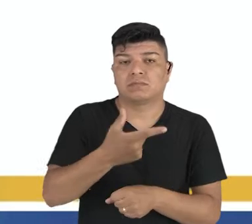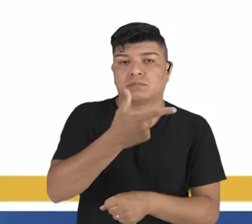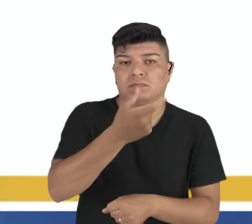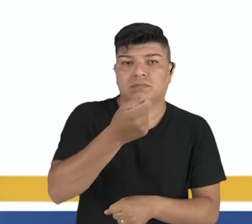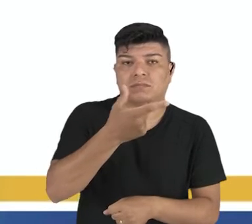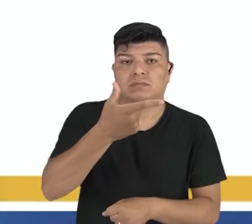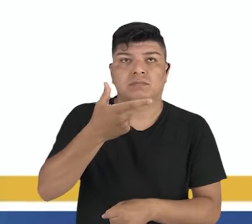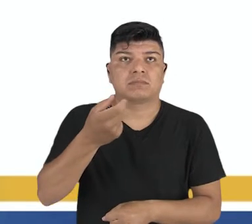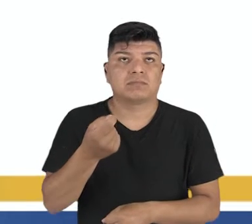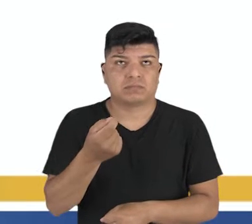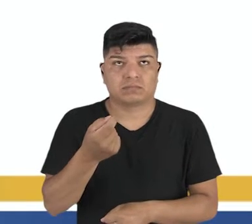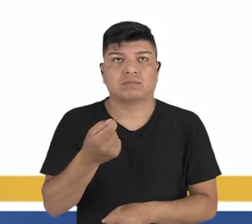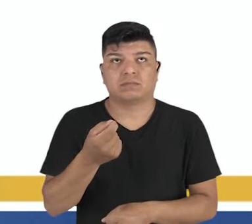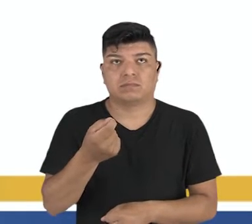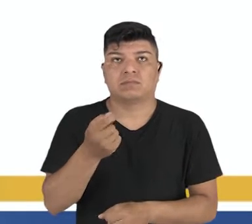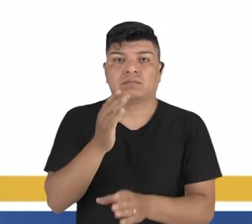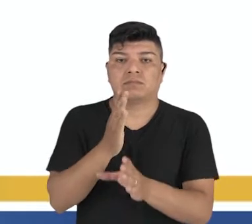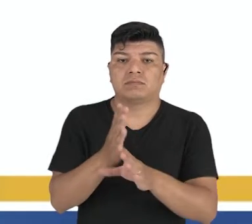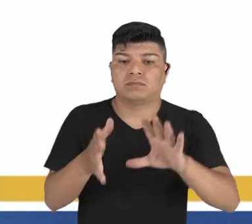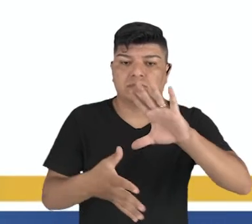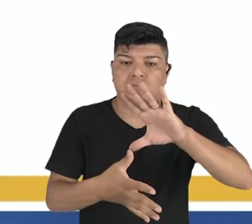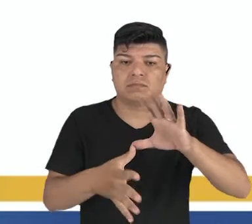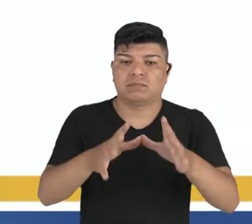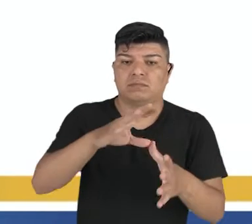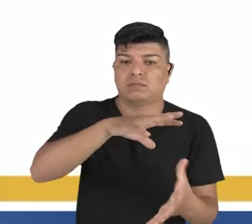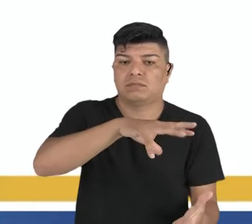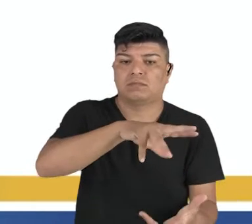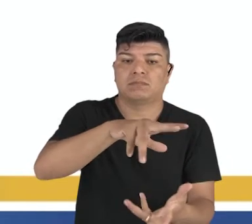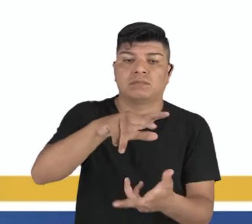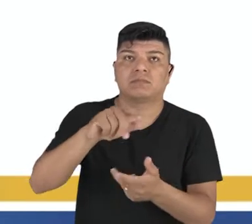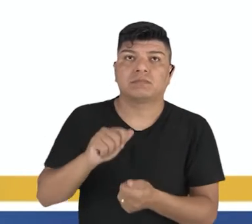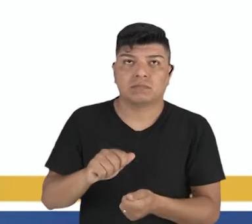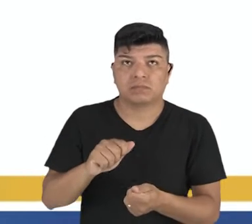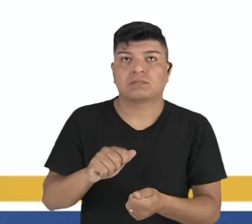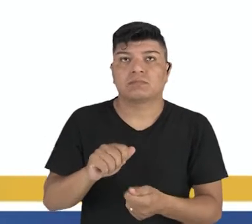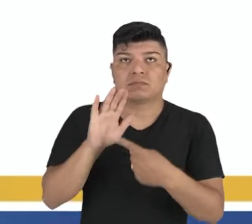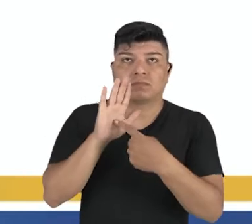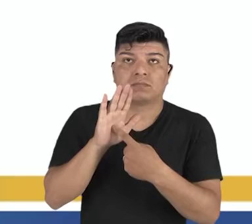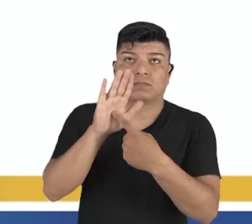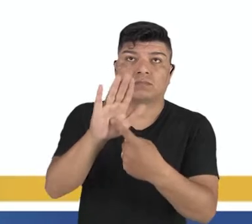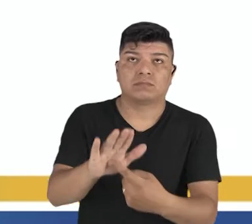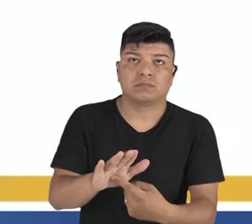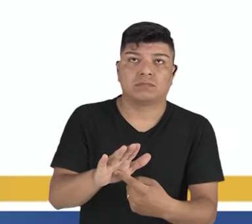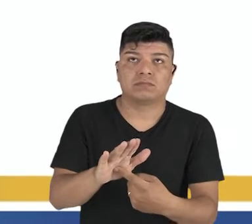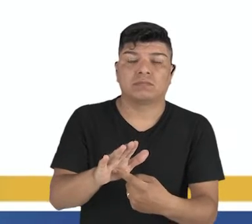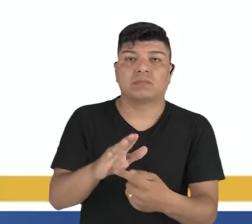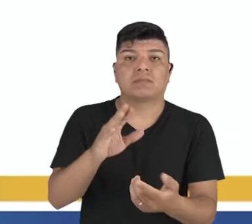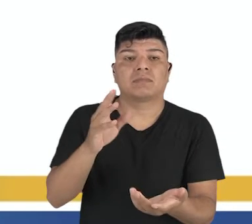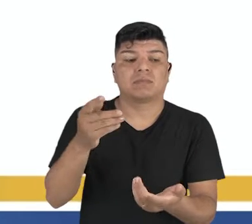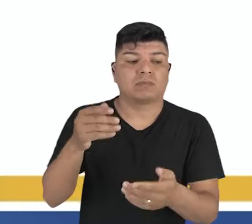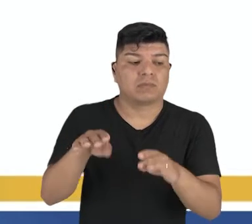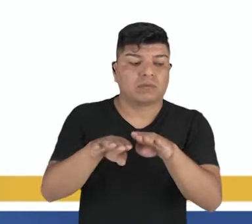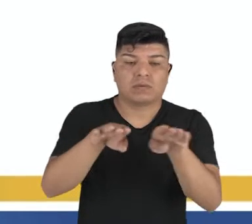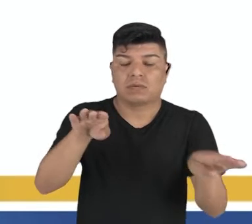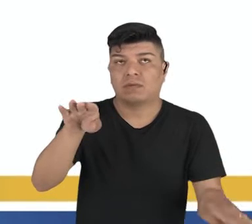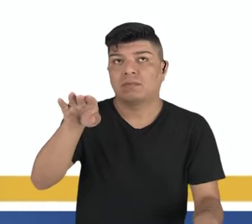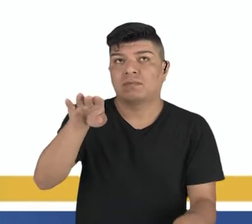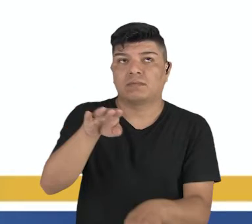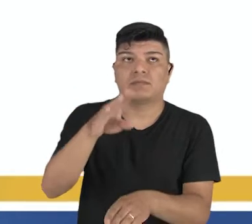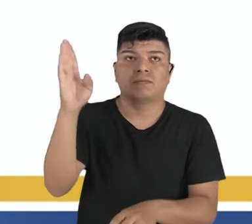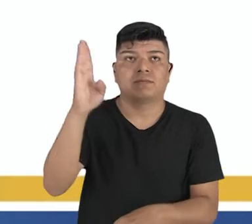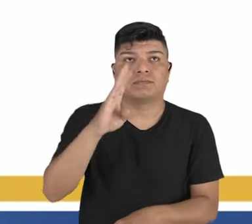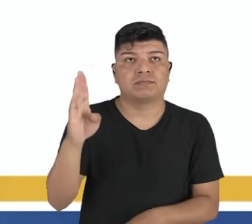2020, marcado pela pandemia de Covid-19, escancarou a desigualdade social no Brasil